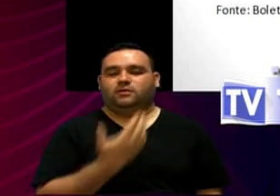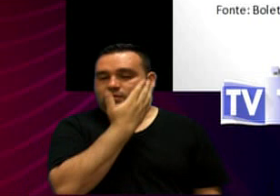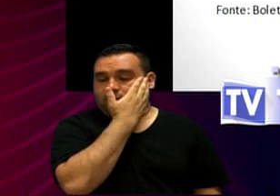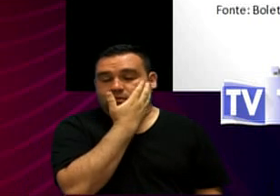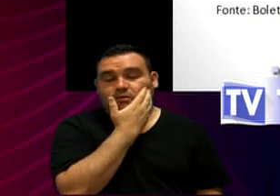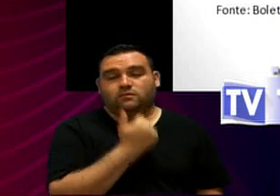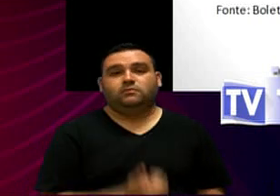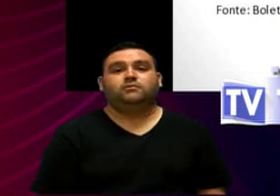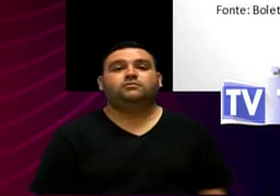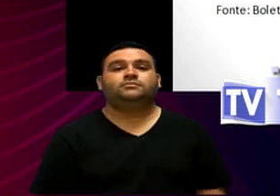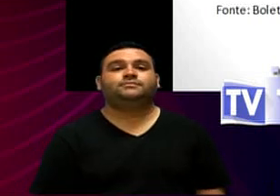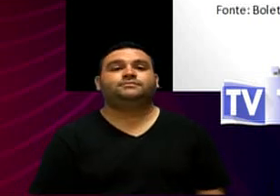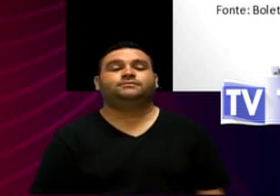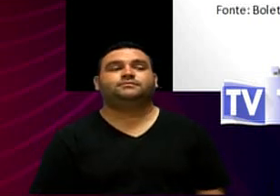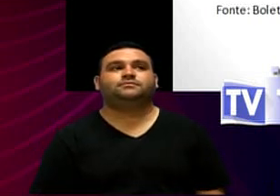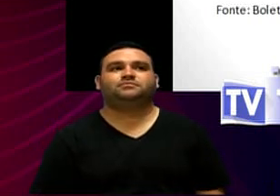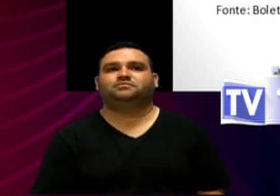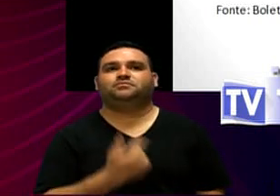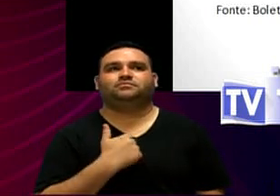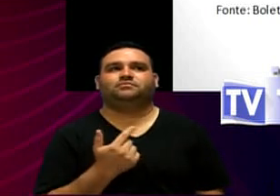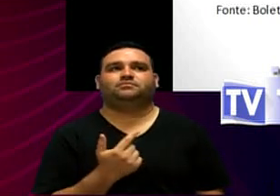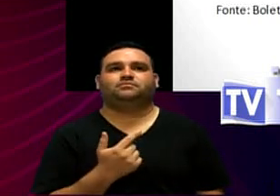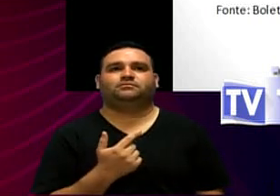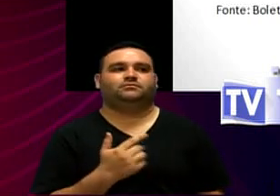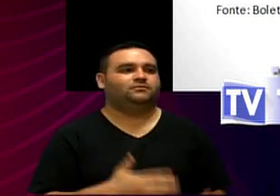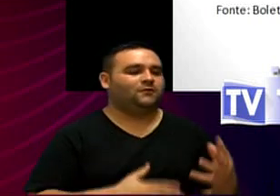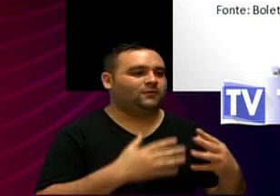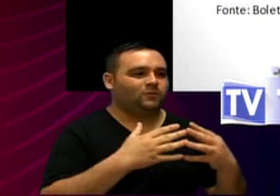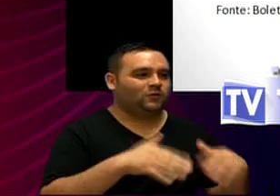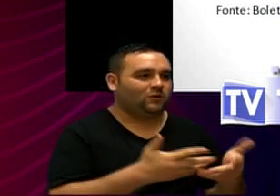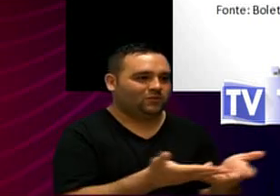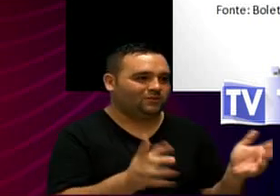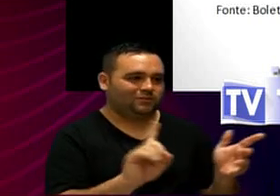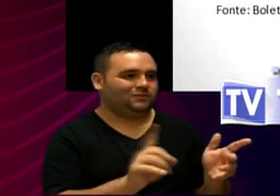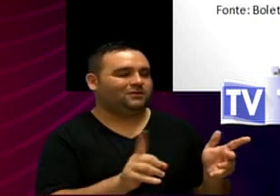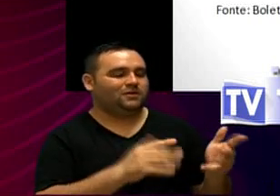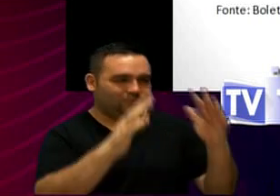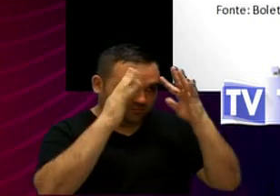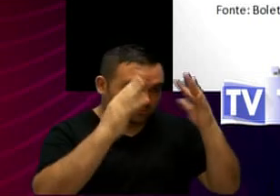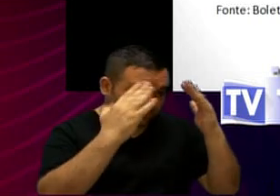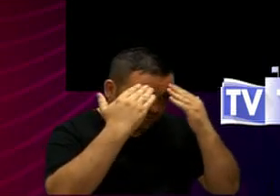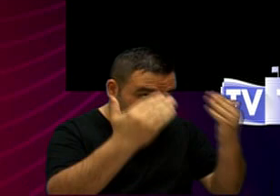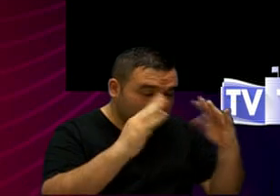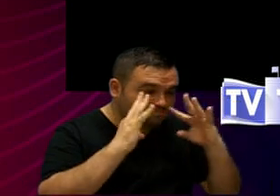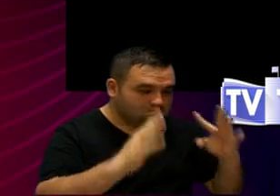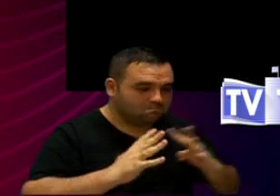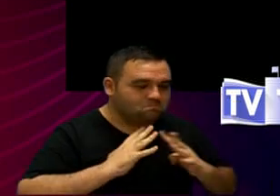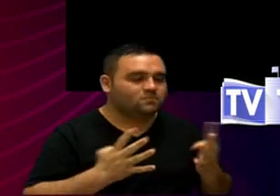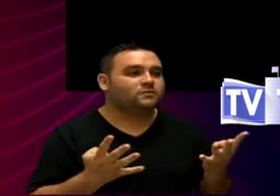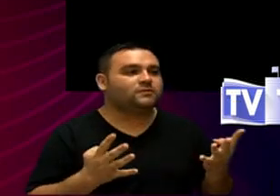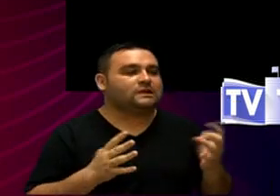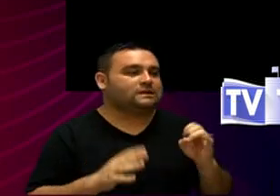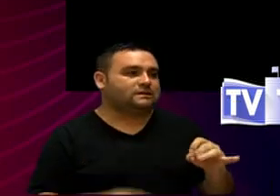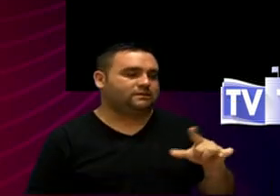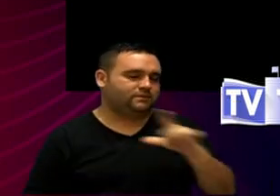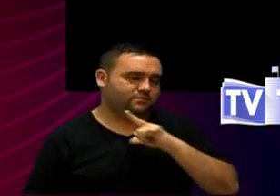acessível. Eu não vou mais atrapalhar os senhores, eu agradeço a atenção. Se tiver